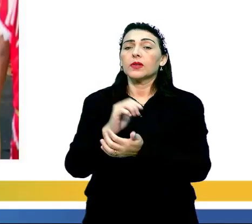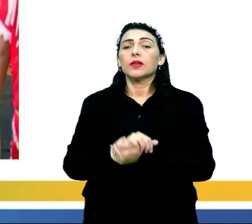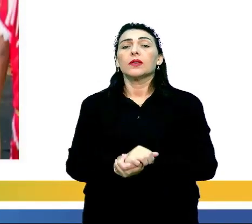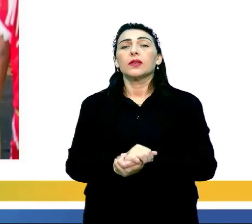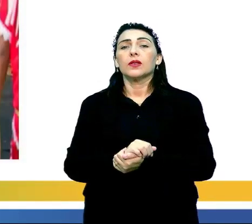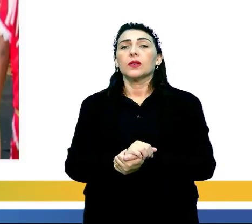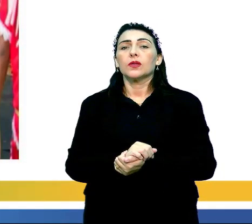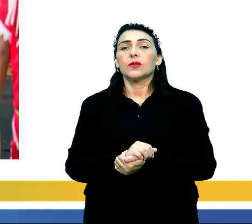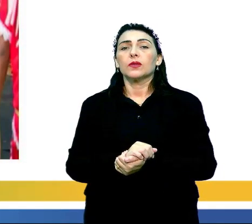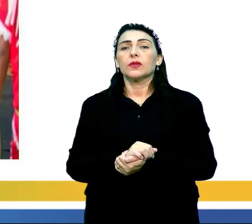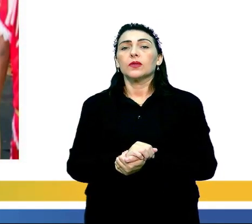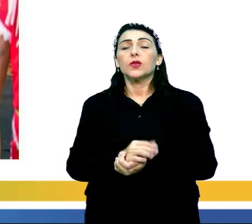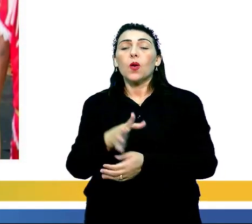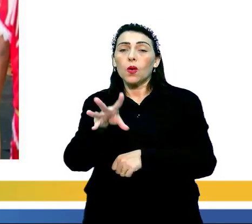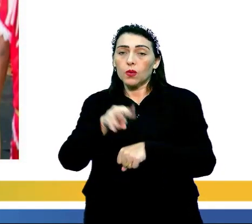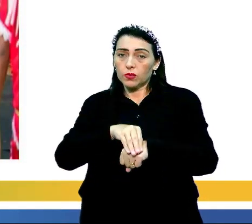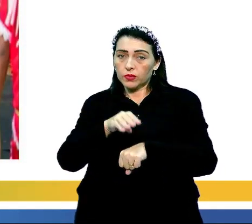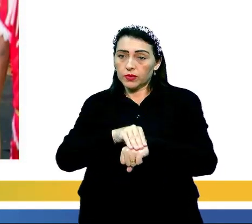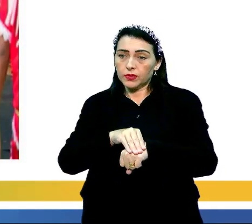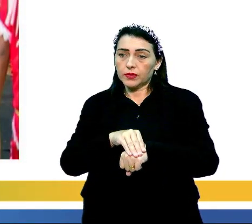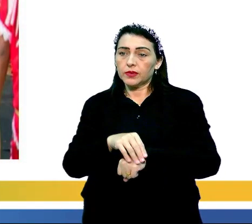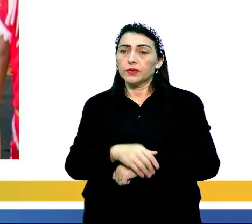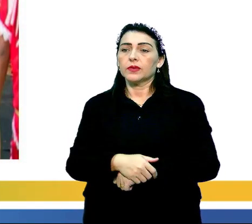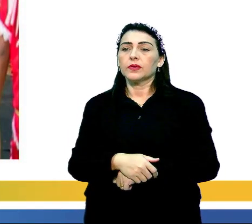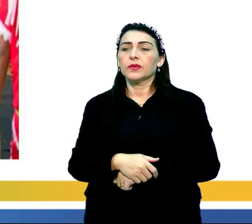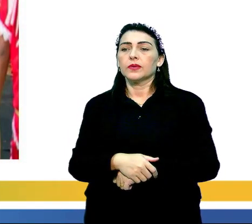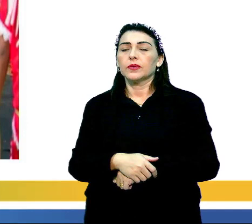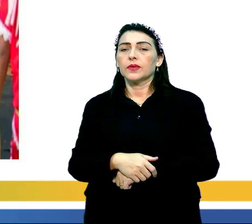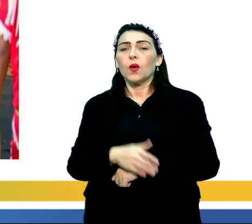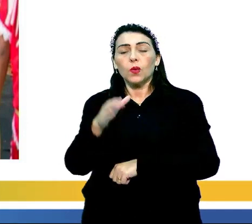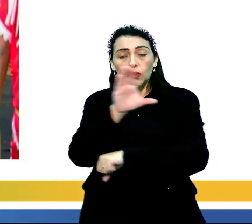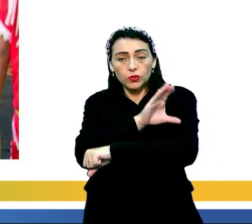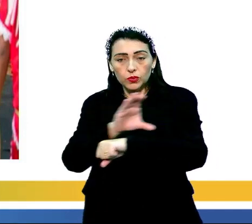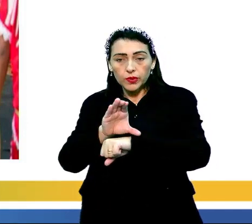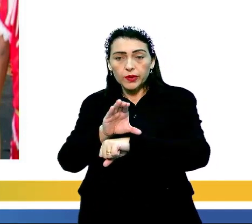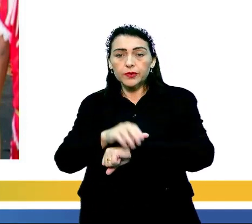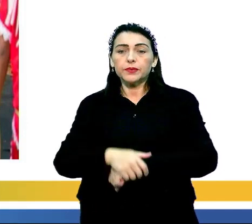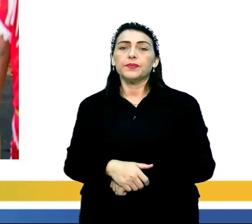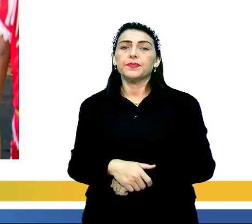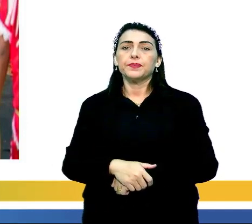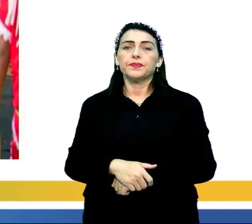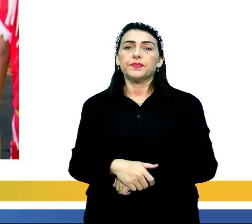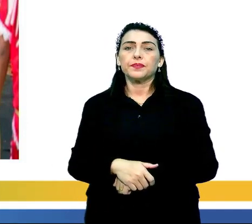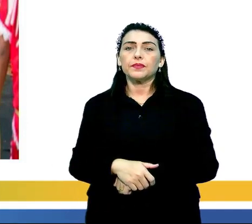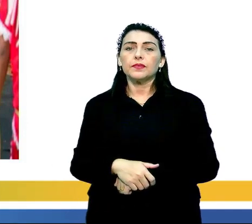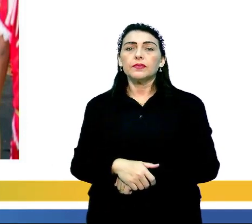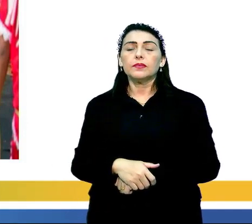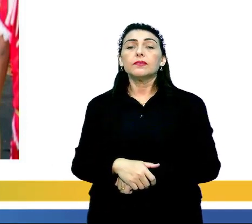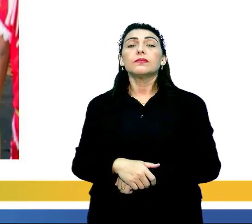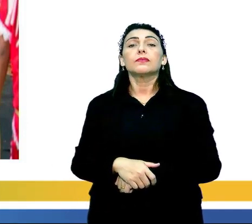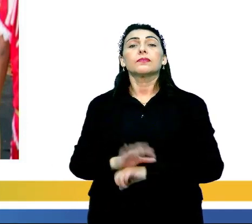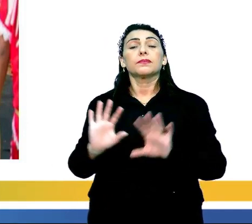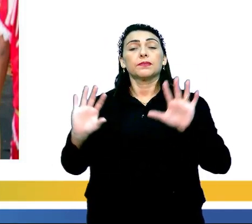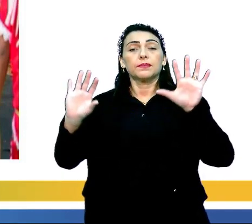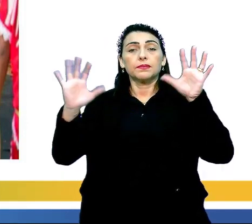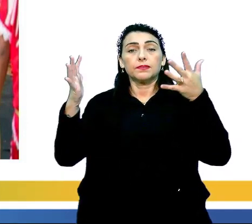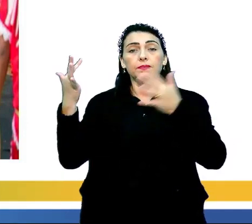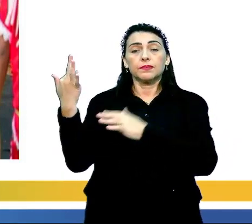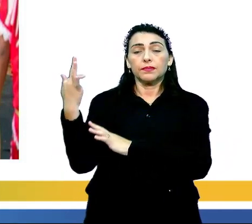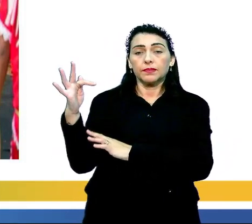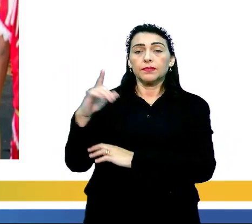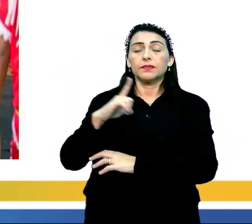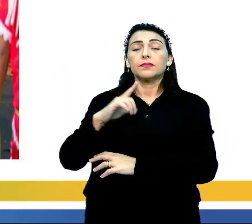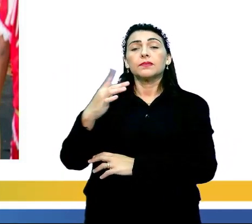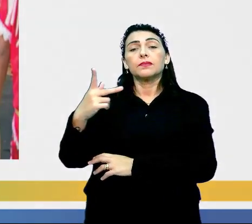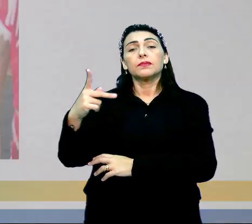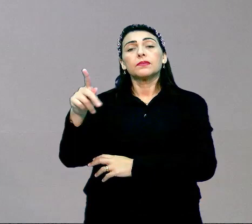aqui, chegou como um aspecto de conhecimento, como um aspecto cultural. Então, são esses festivais folclóricos, tem